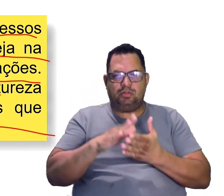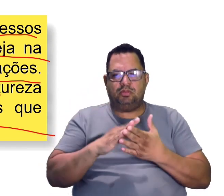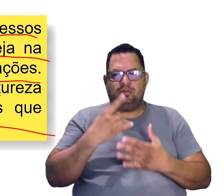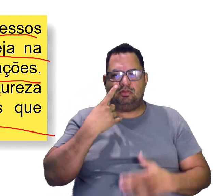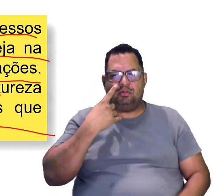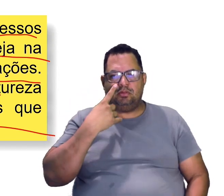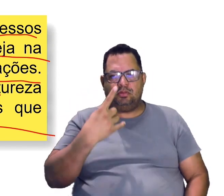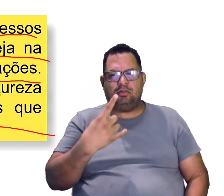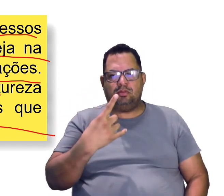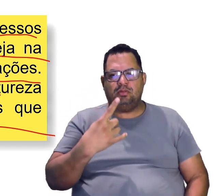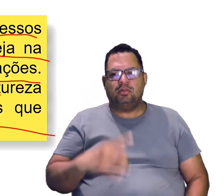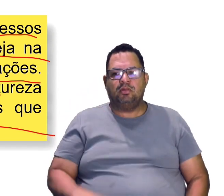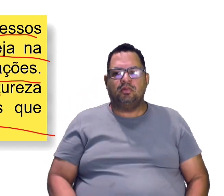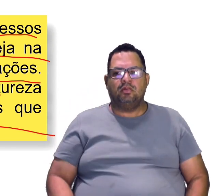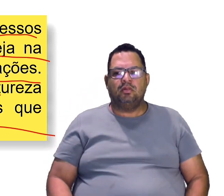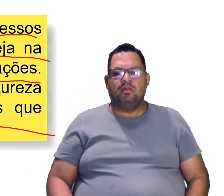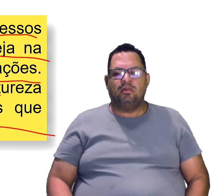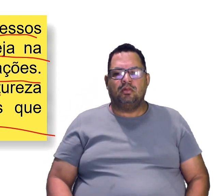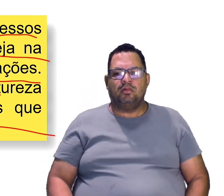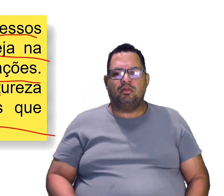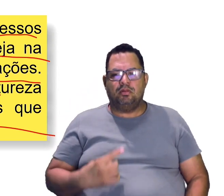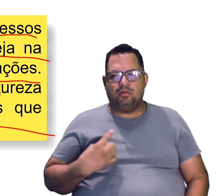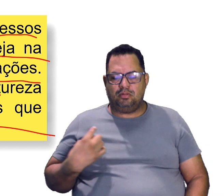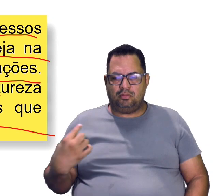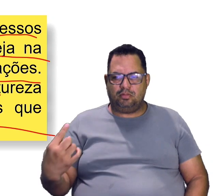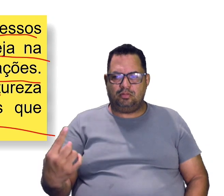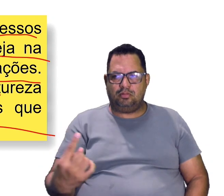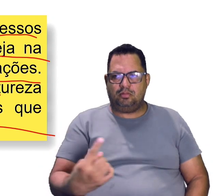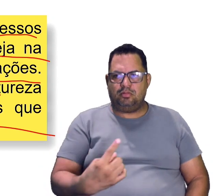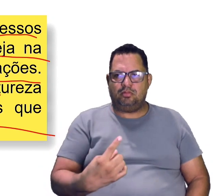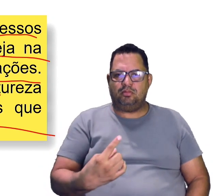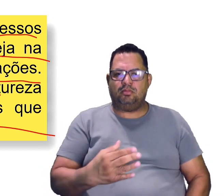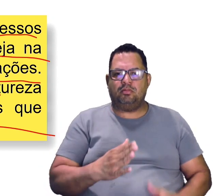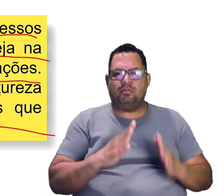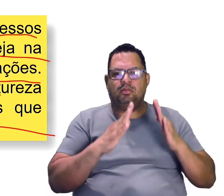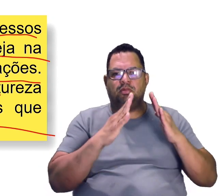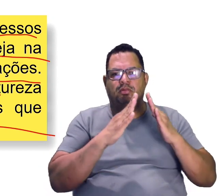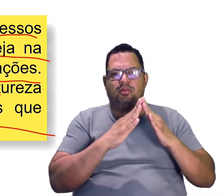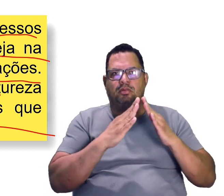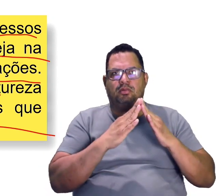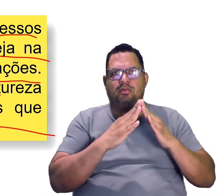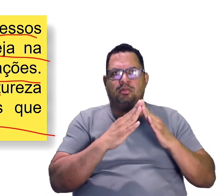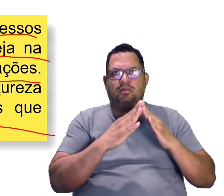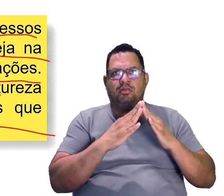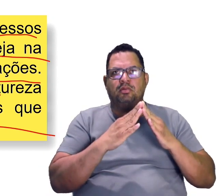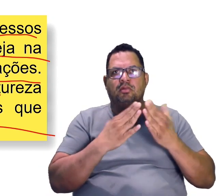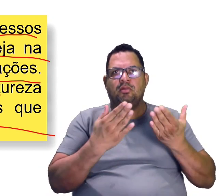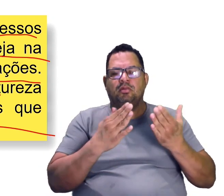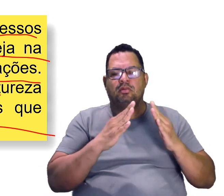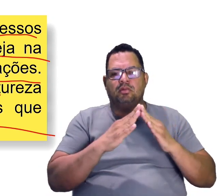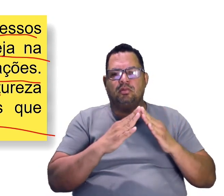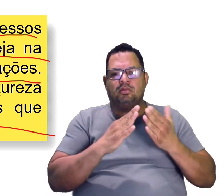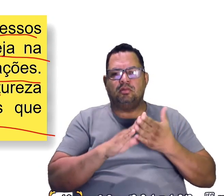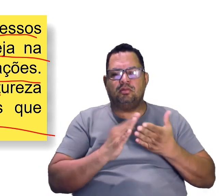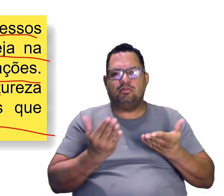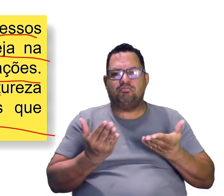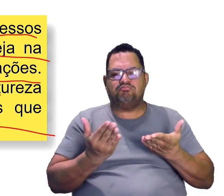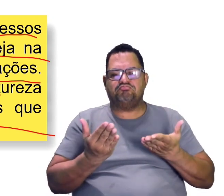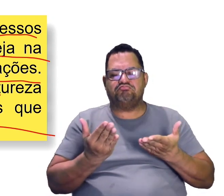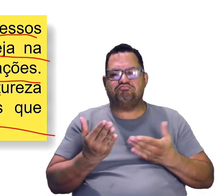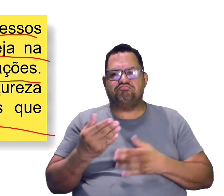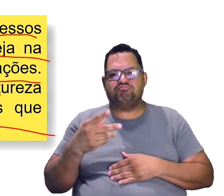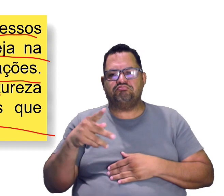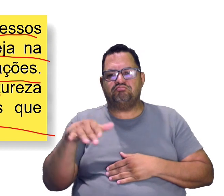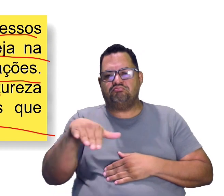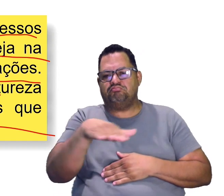você observa ao seu redor, seja em sua residência, seja aí digamos assim,